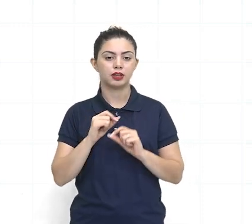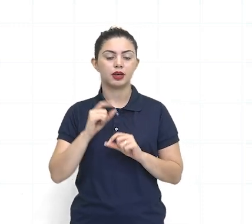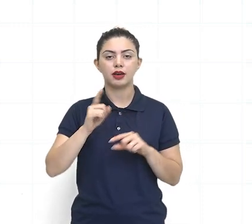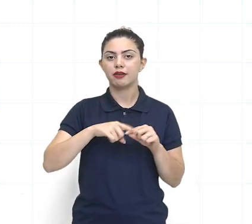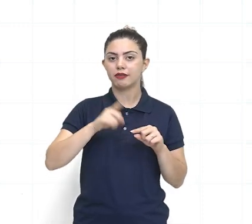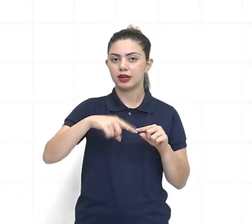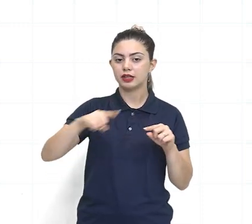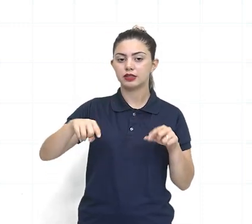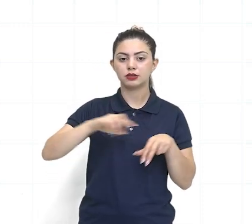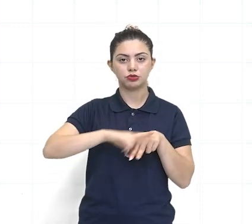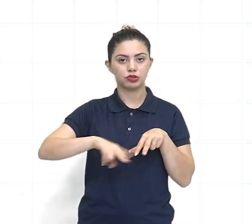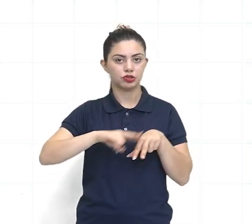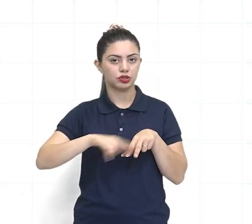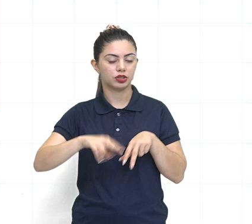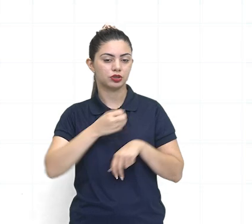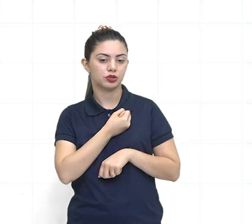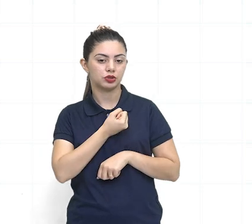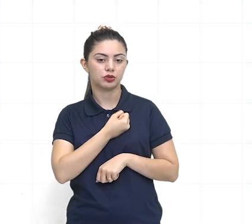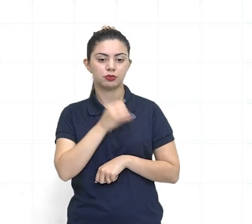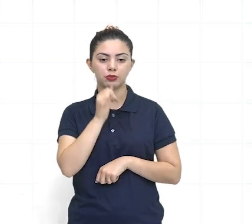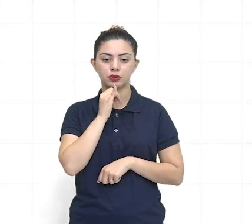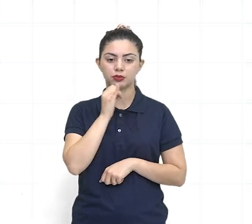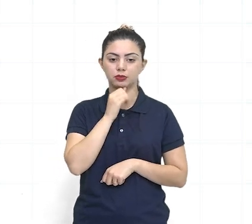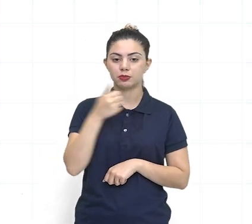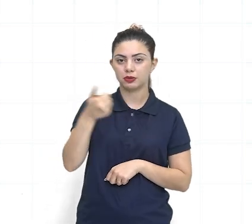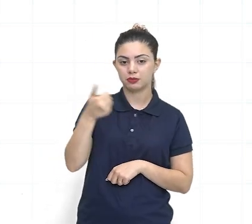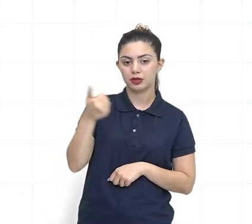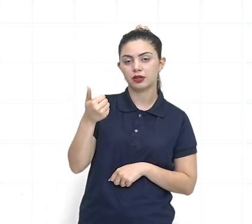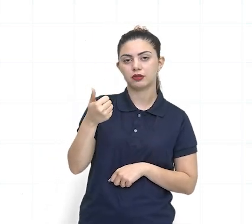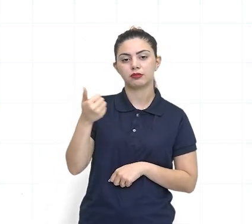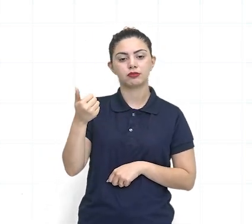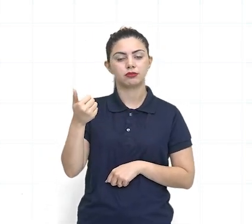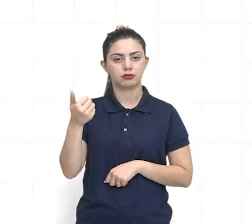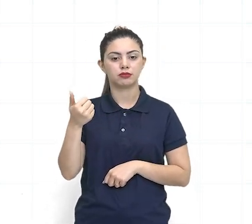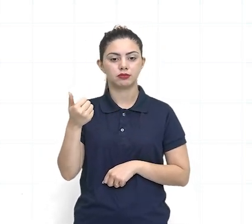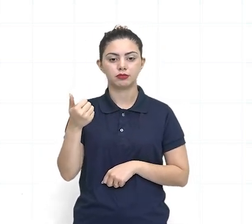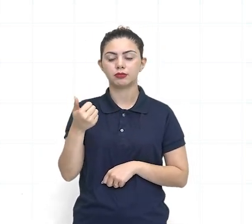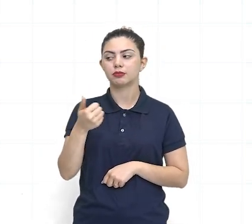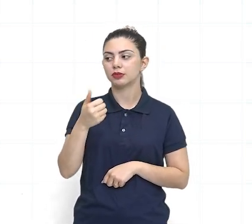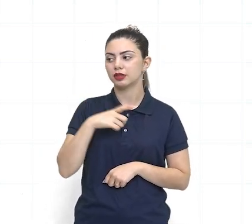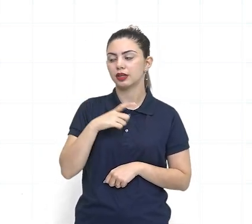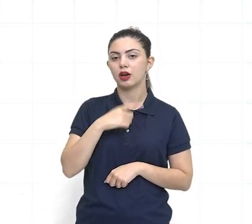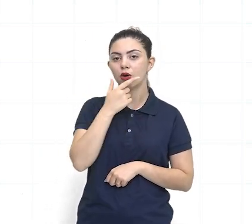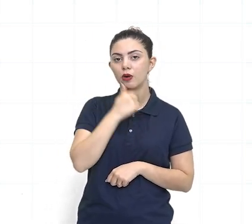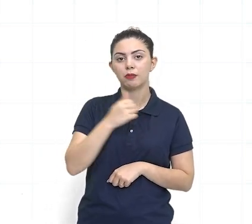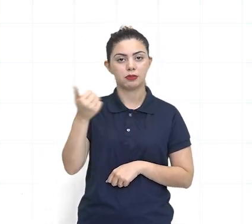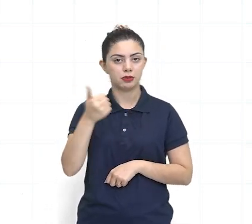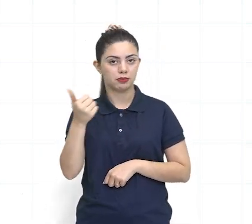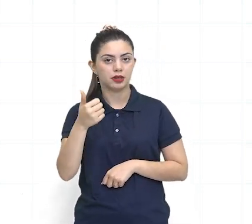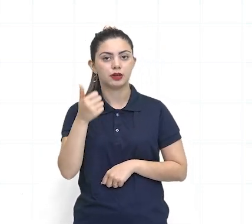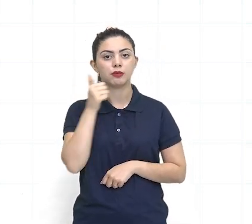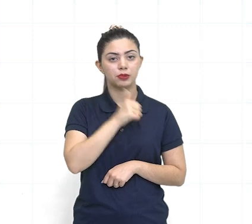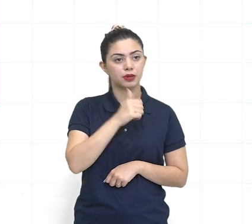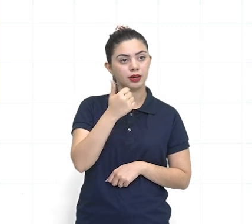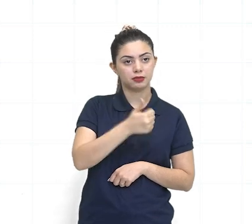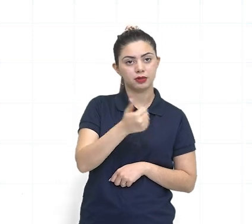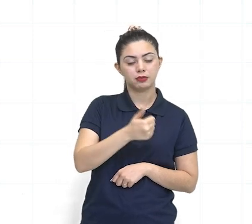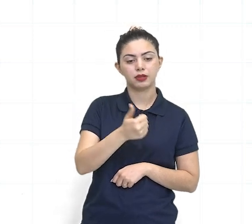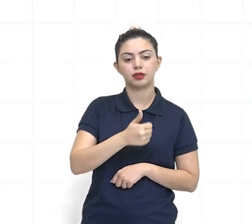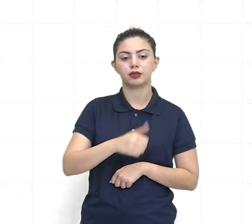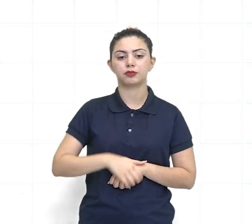em número, certo? Exemplo, primeiro, primeira. Eu tenho essa variação aí de gênero e de